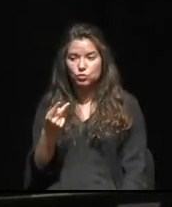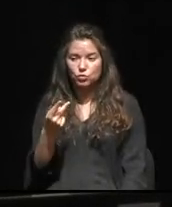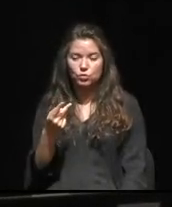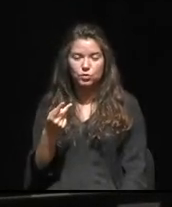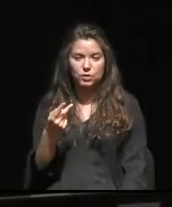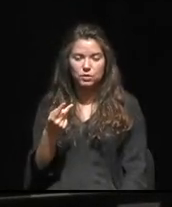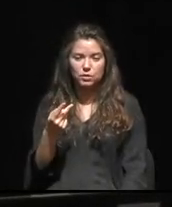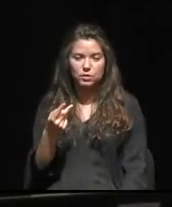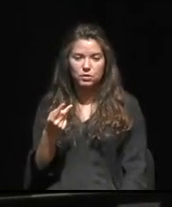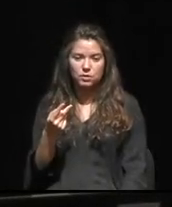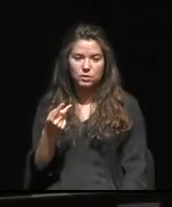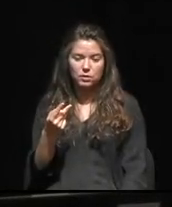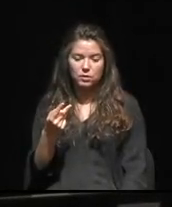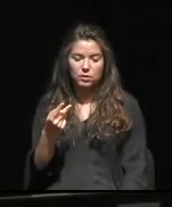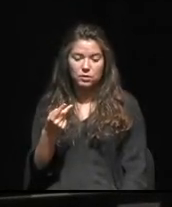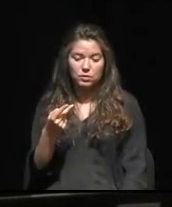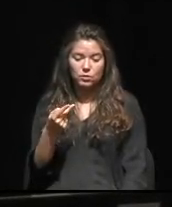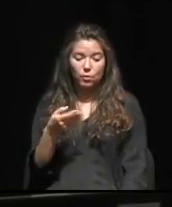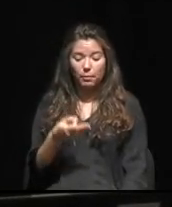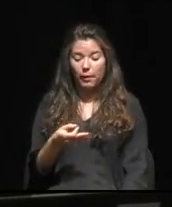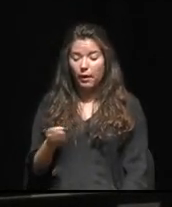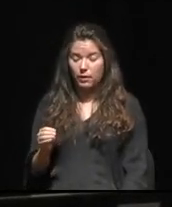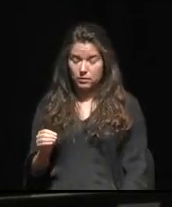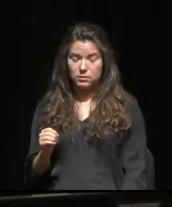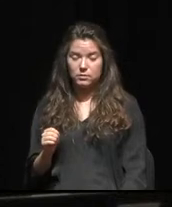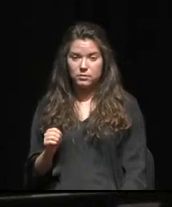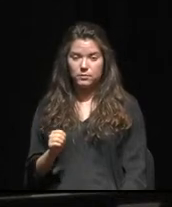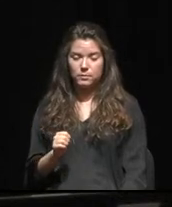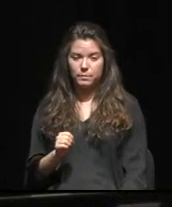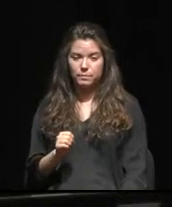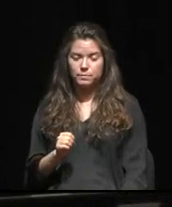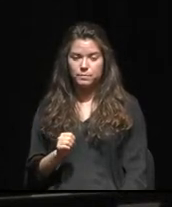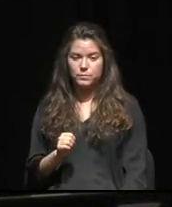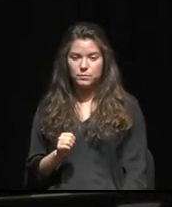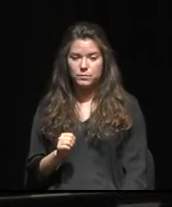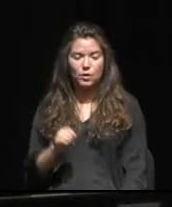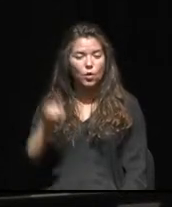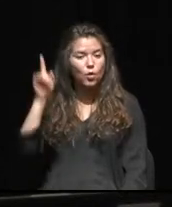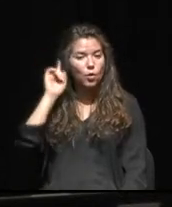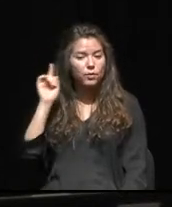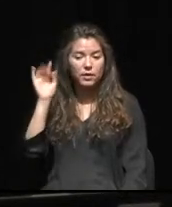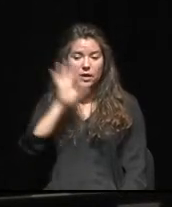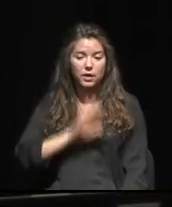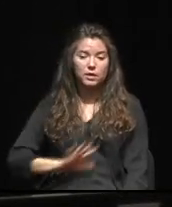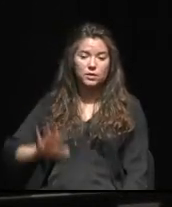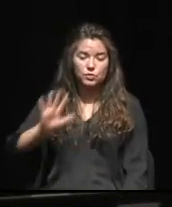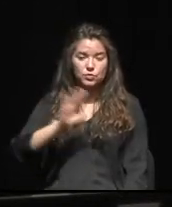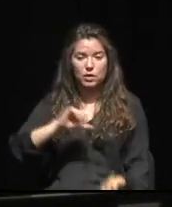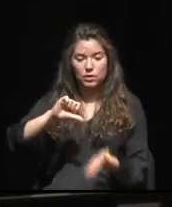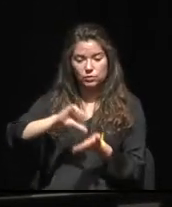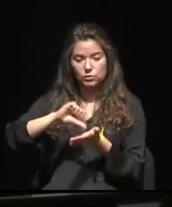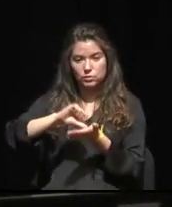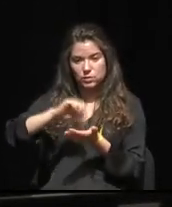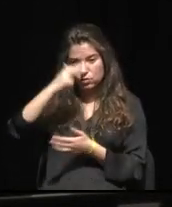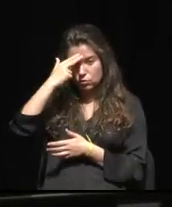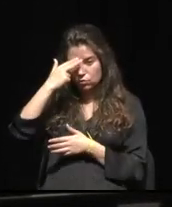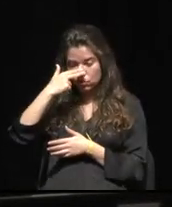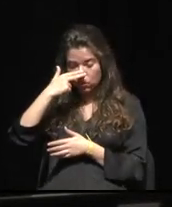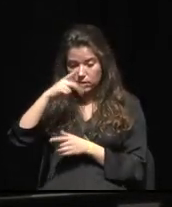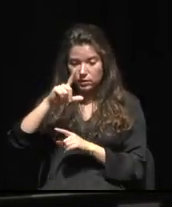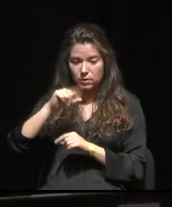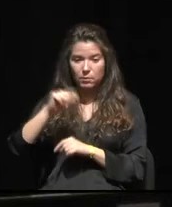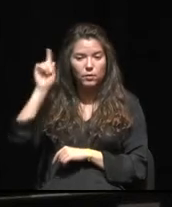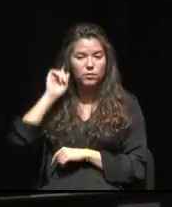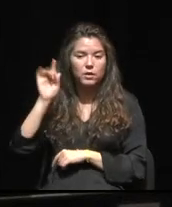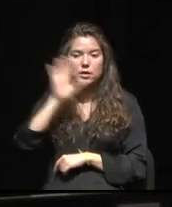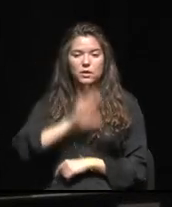votos do partido socialista eh o dia nacional dos centros históricos e o dia